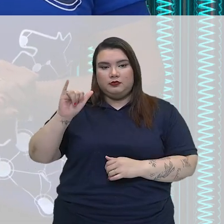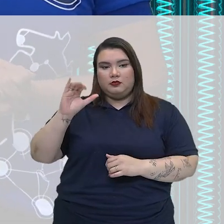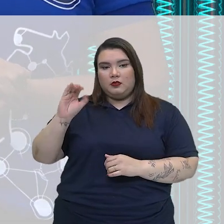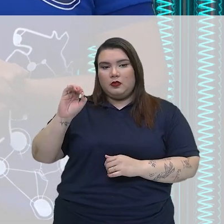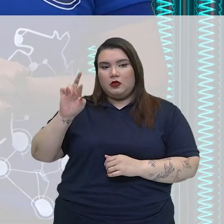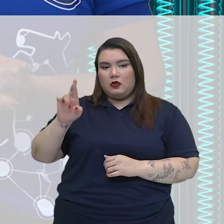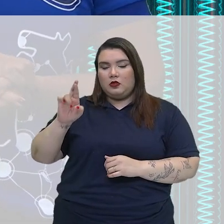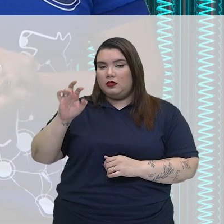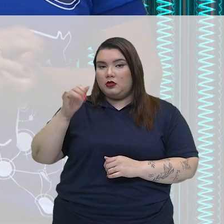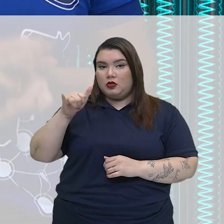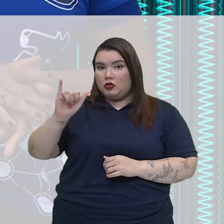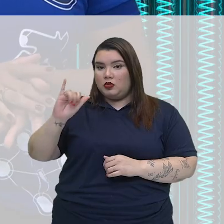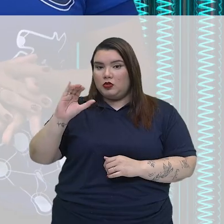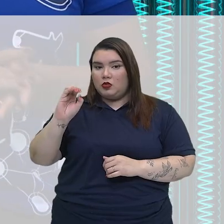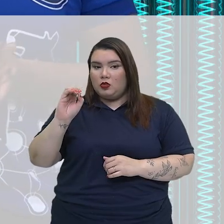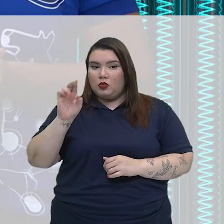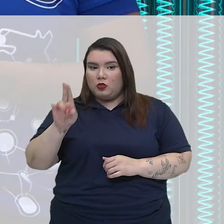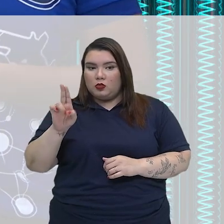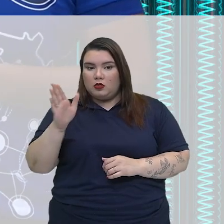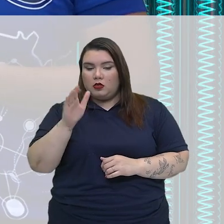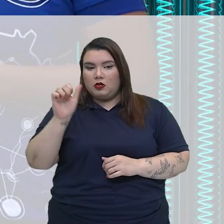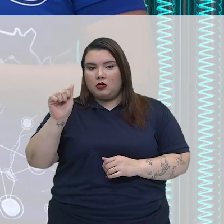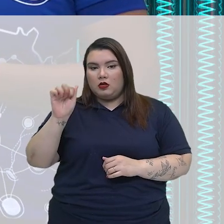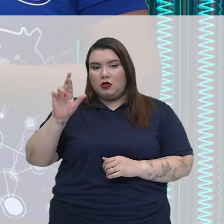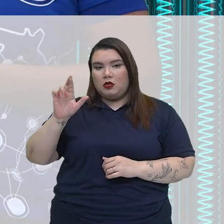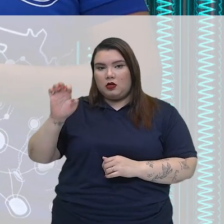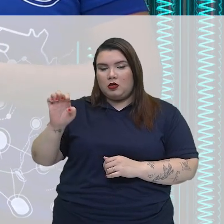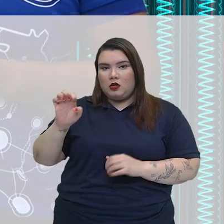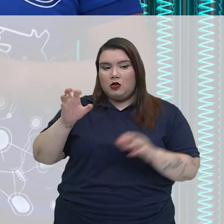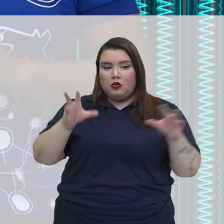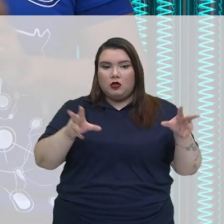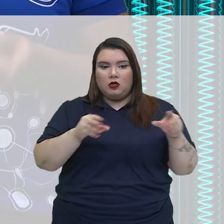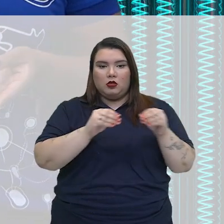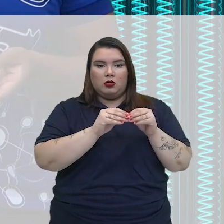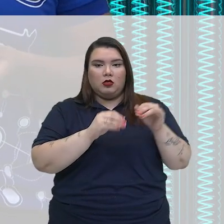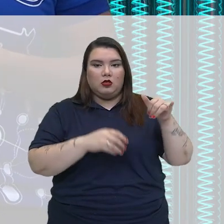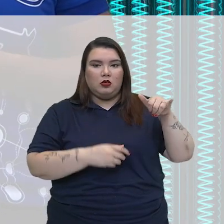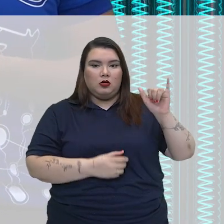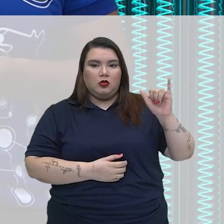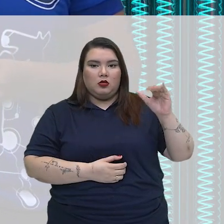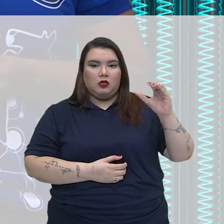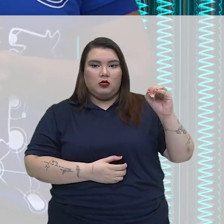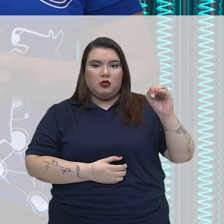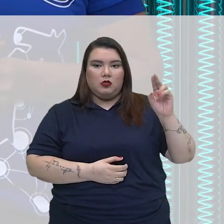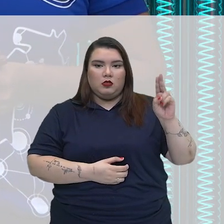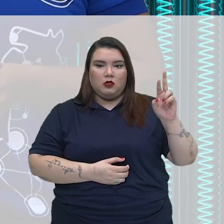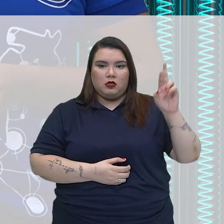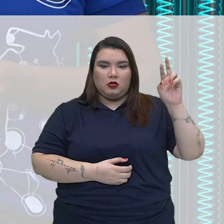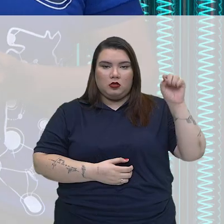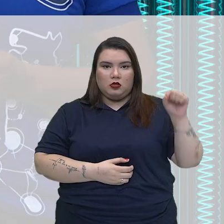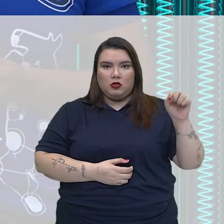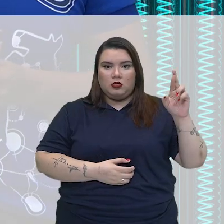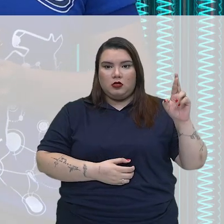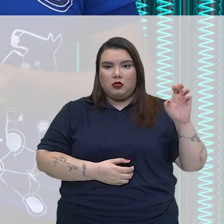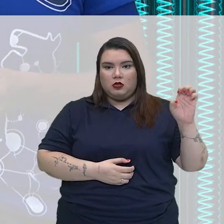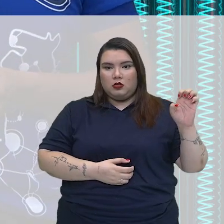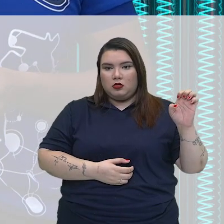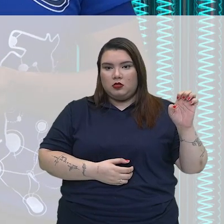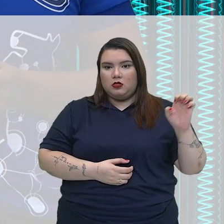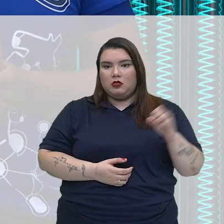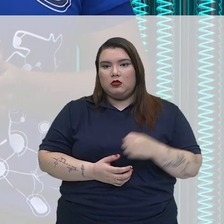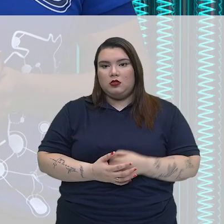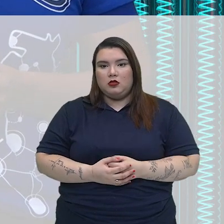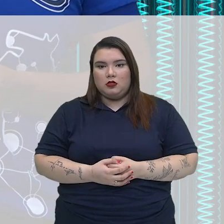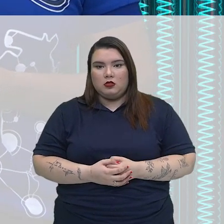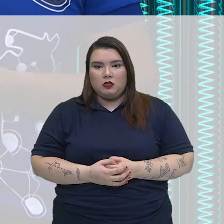you are famous. A forma completa, you are. A forma reduzida, né? You're